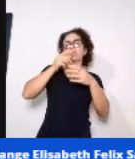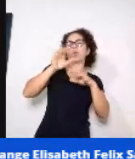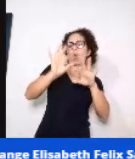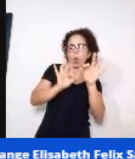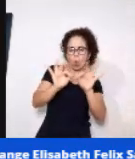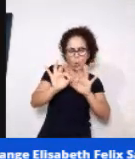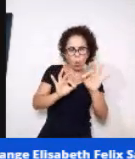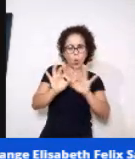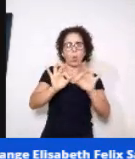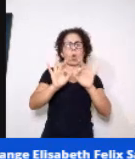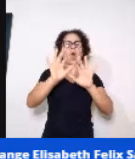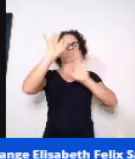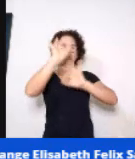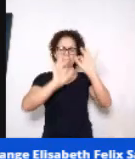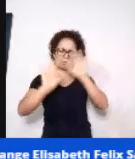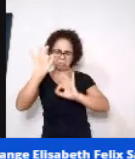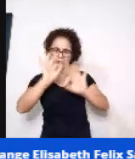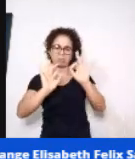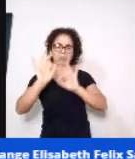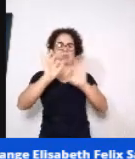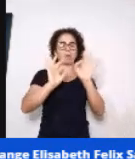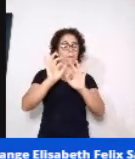metódico, sou sistemático, mas eu não sou